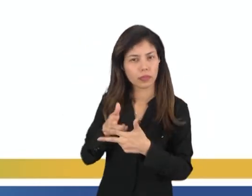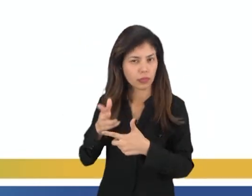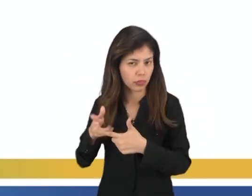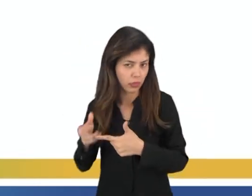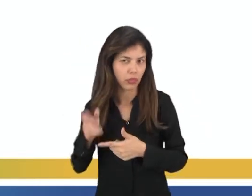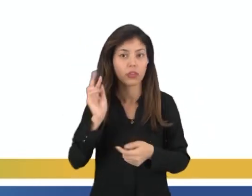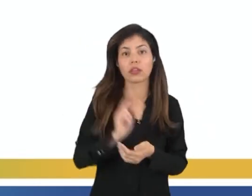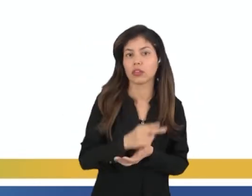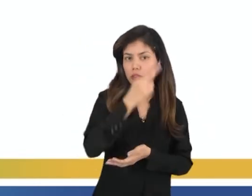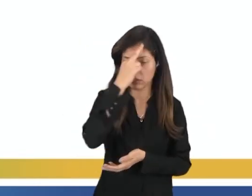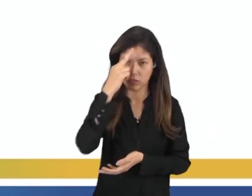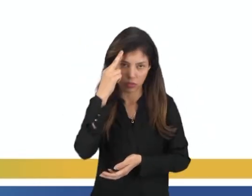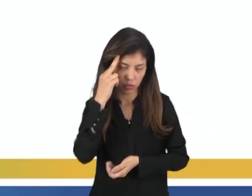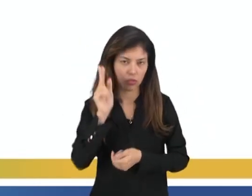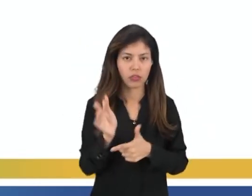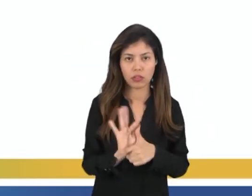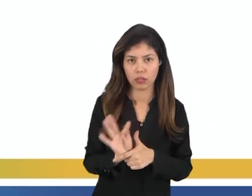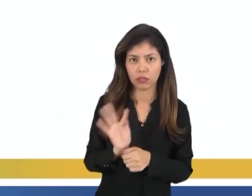filme, história.